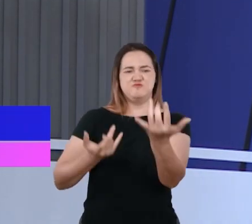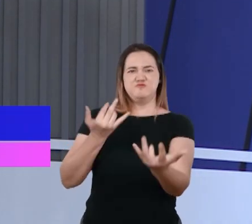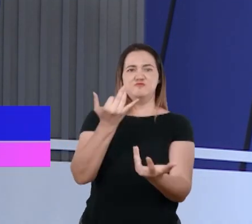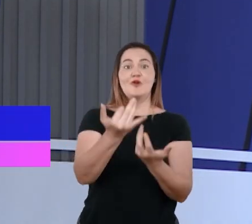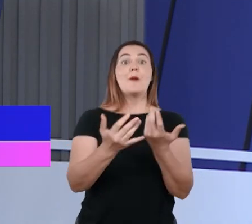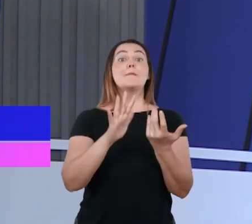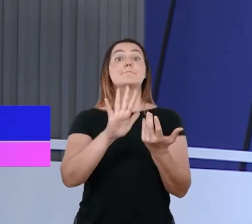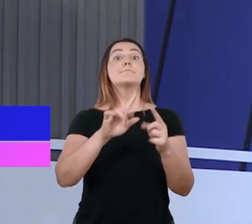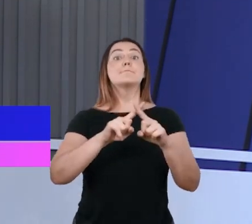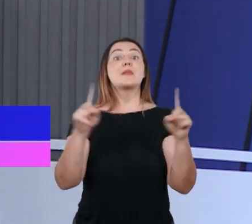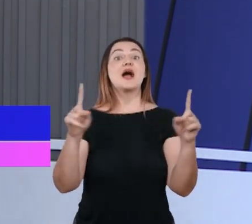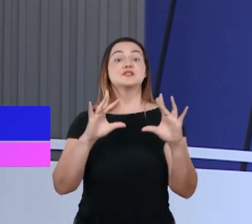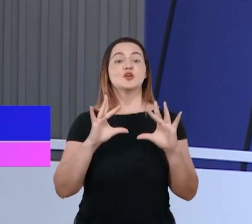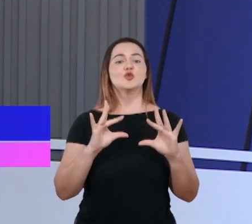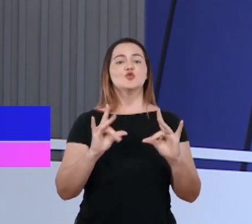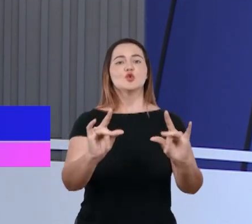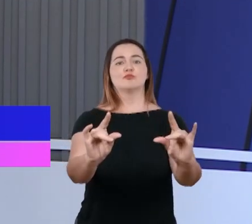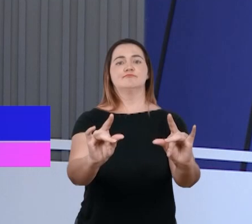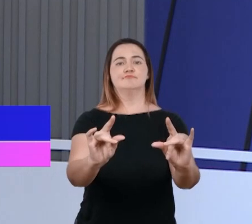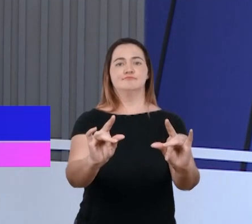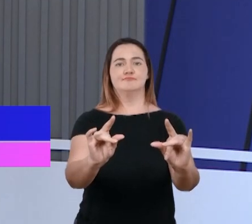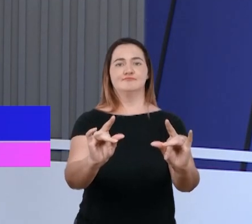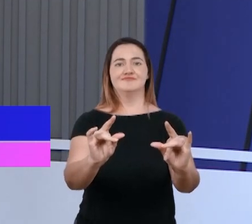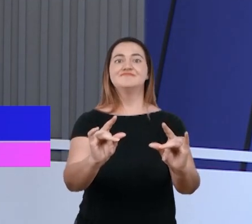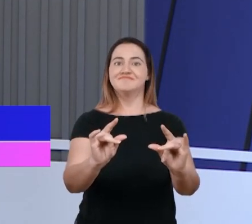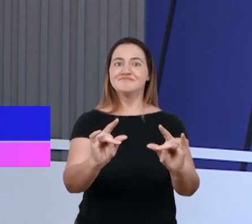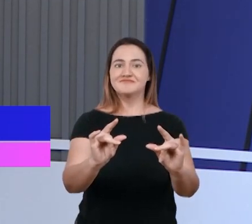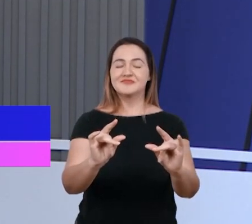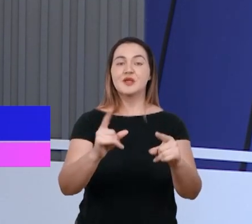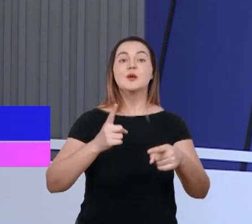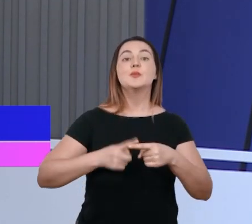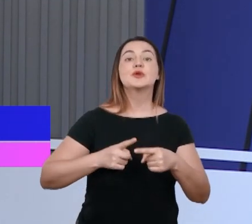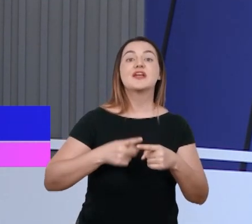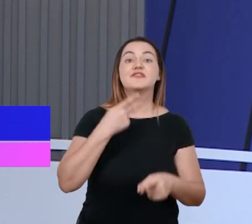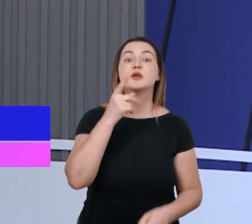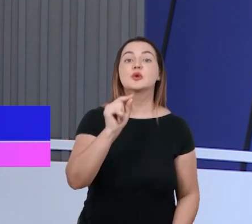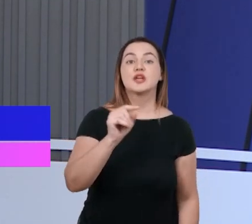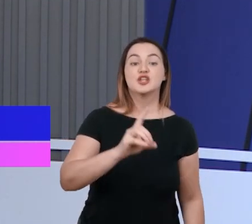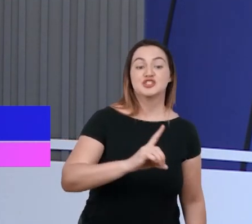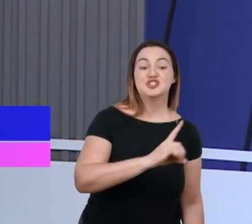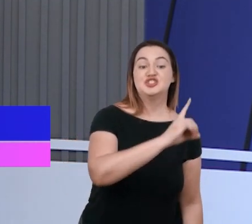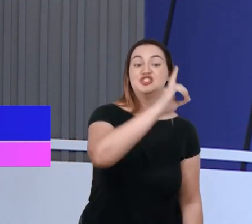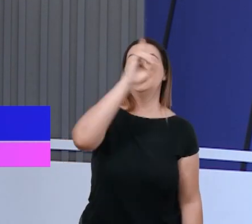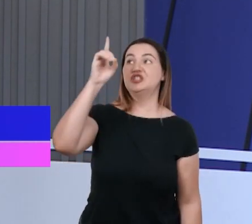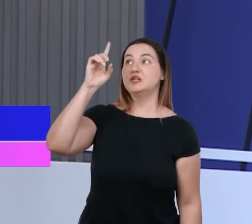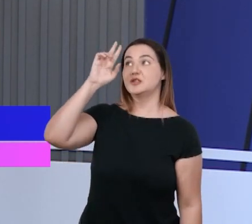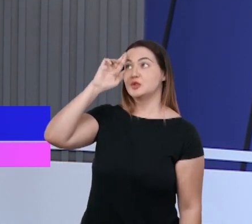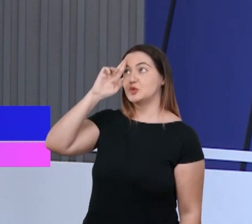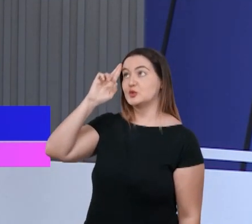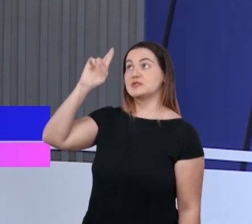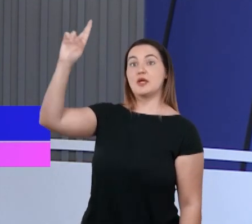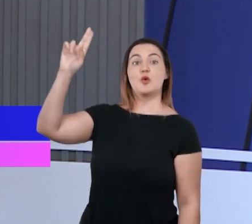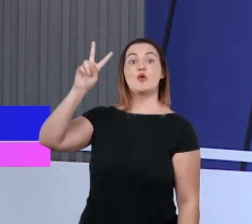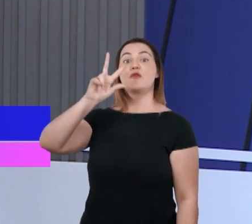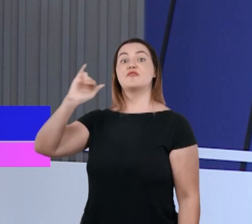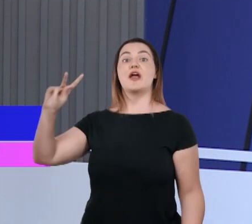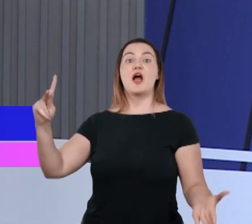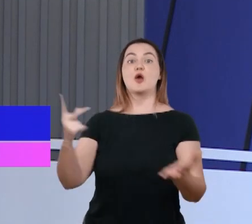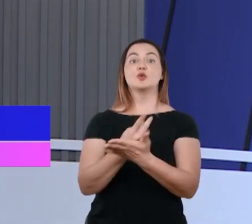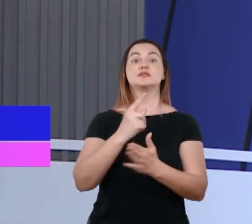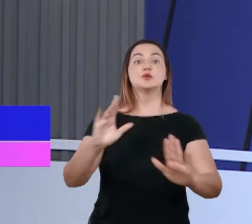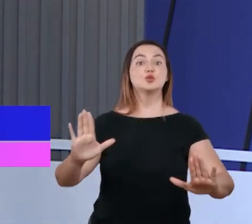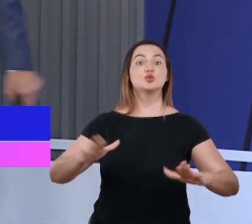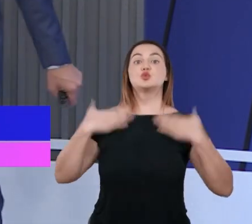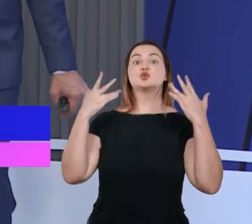que está aqui. Mas perceba que o texto diz que o dia do Senhor virá como um ladrão. O